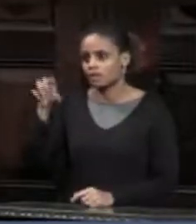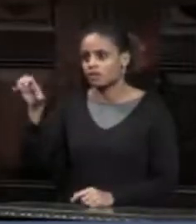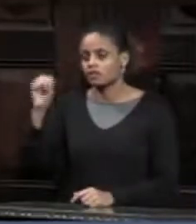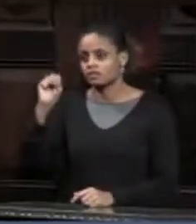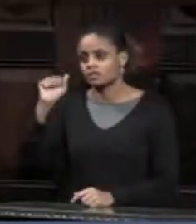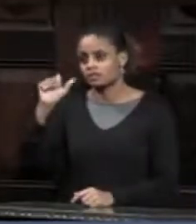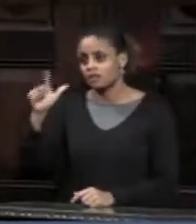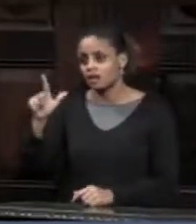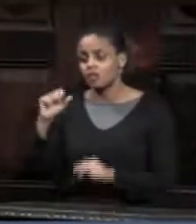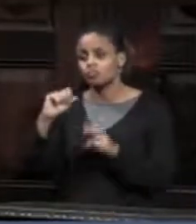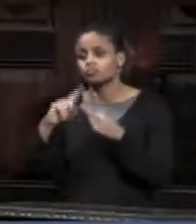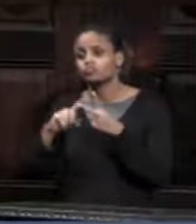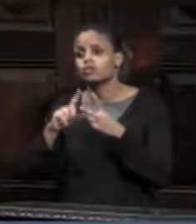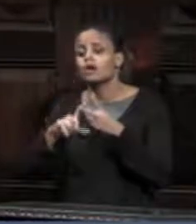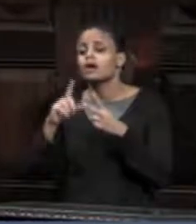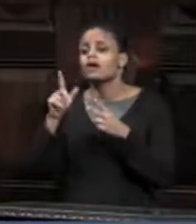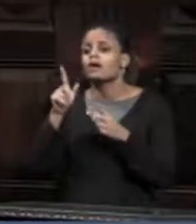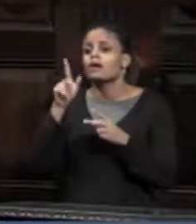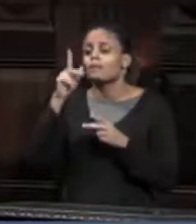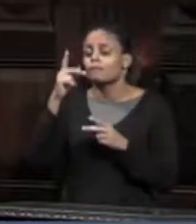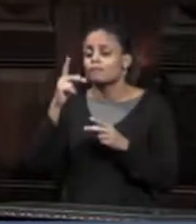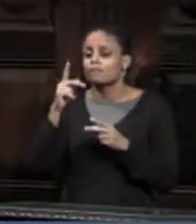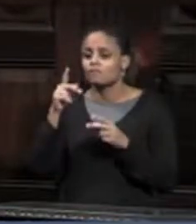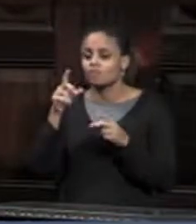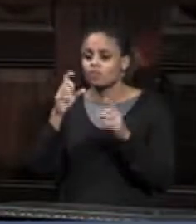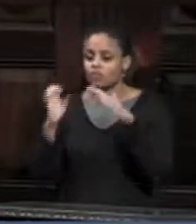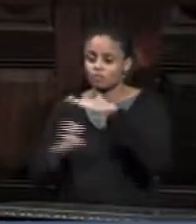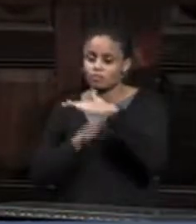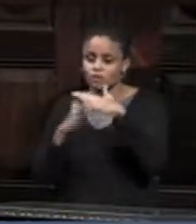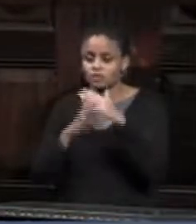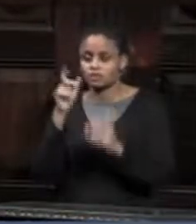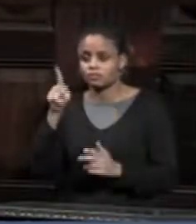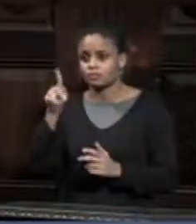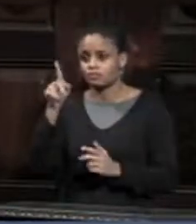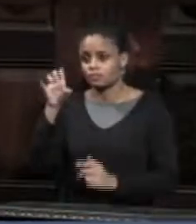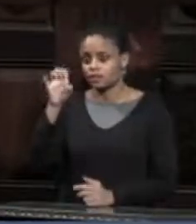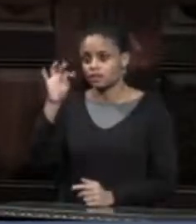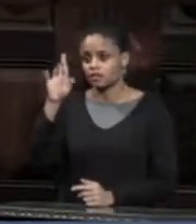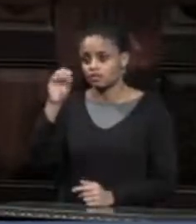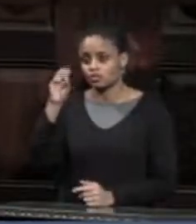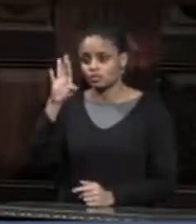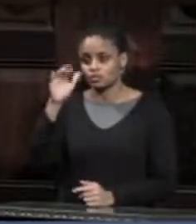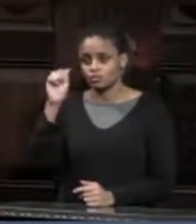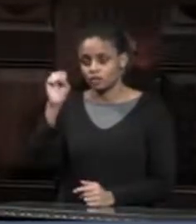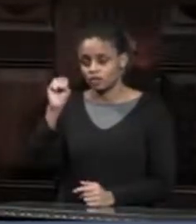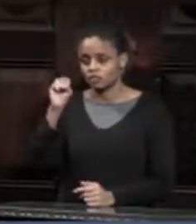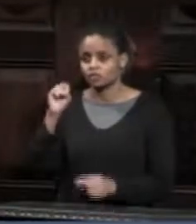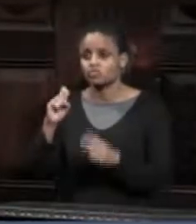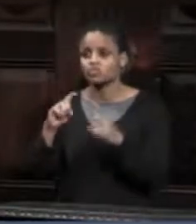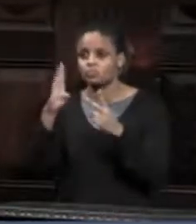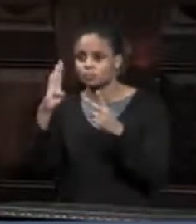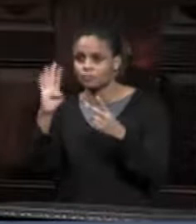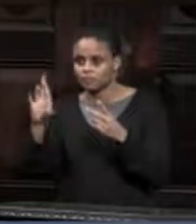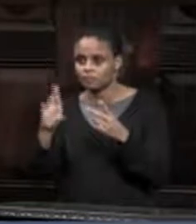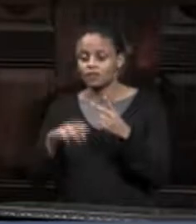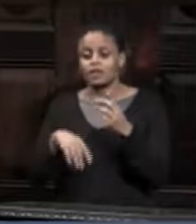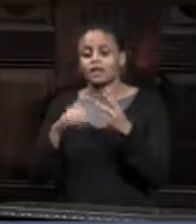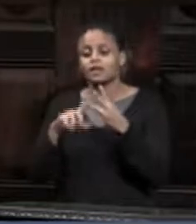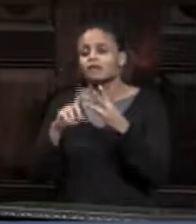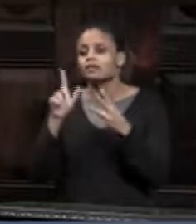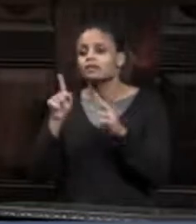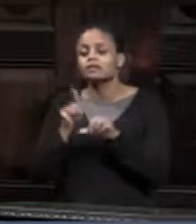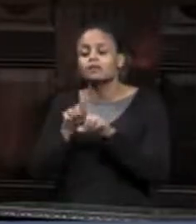da Embraer, com toda a sua tecnologia acumulada na produção de aviões que nos colocam entre as